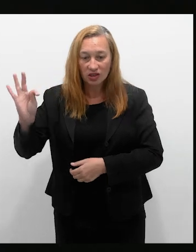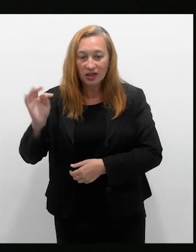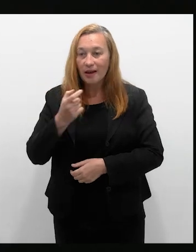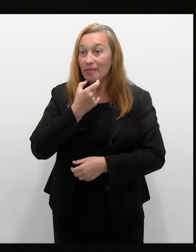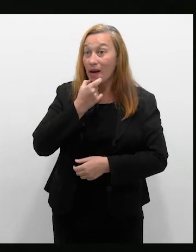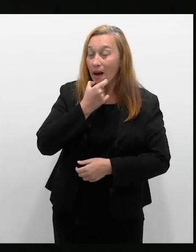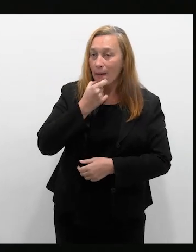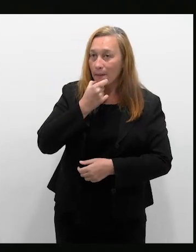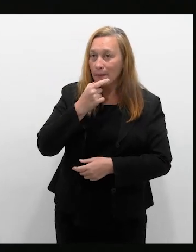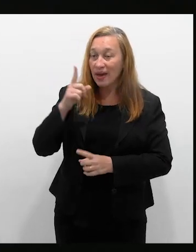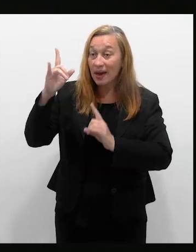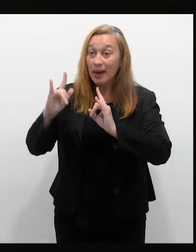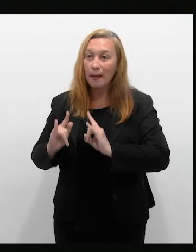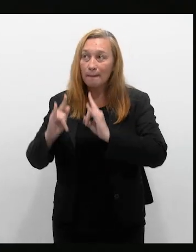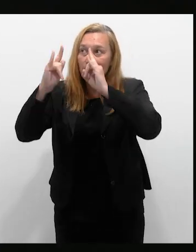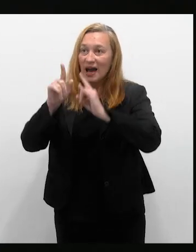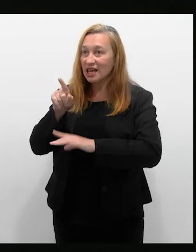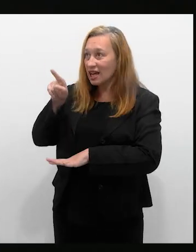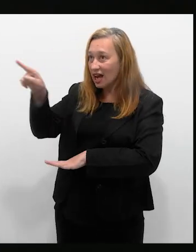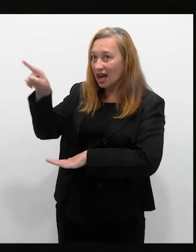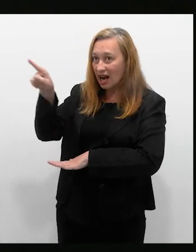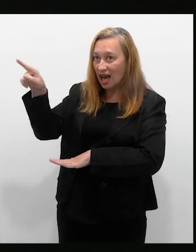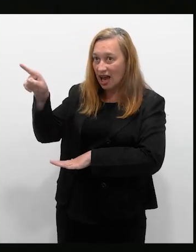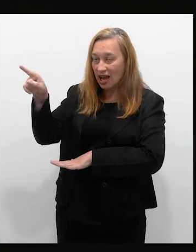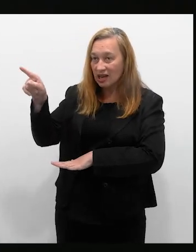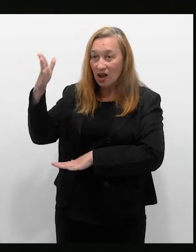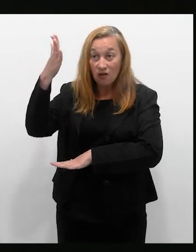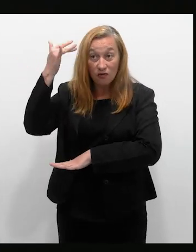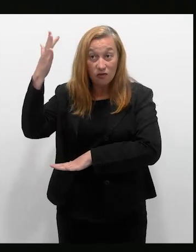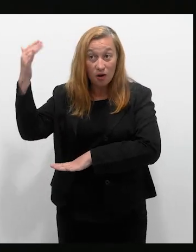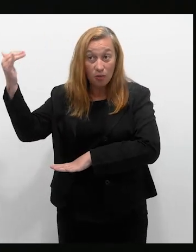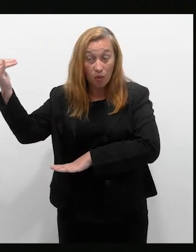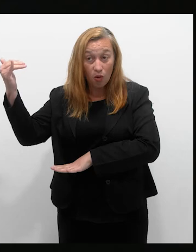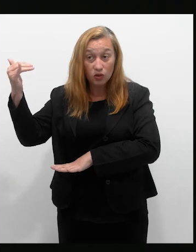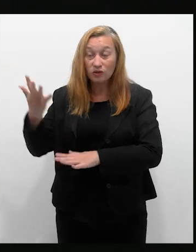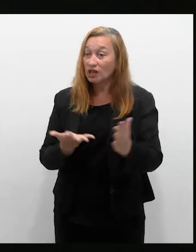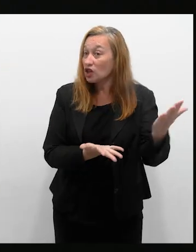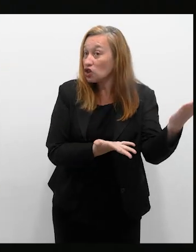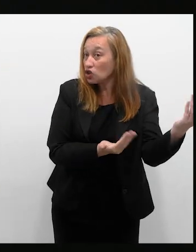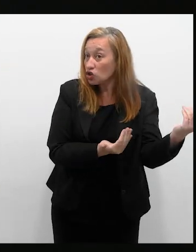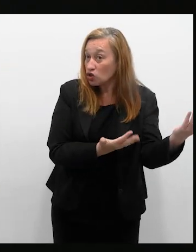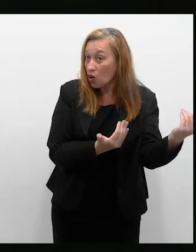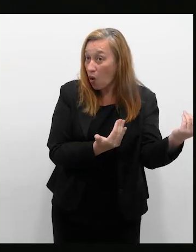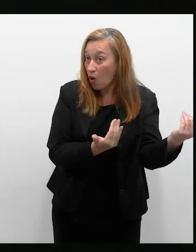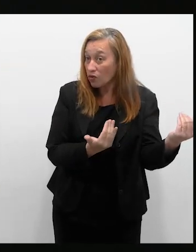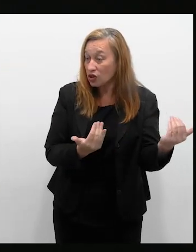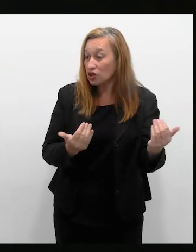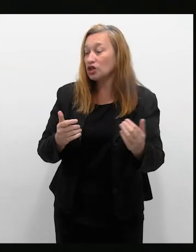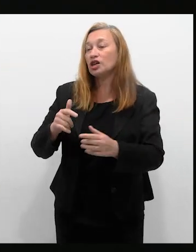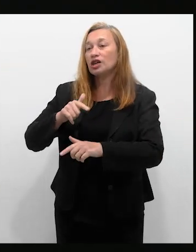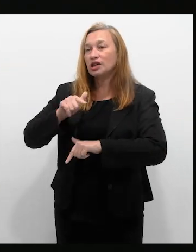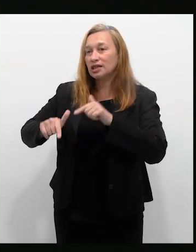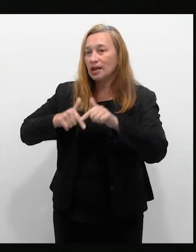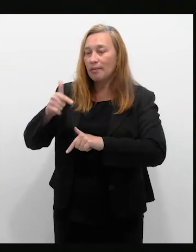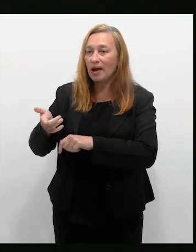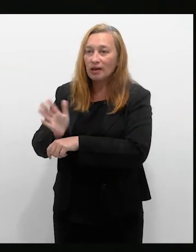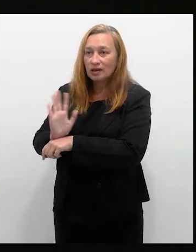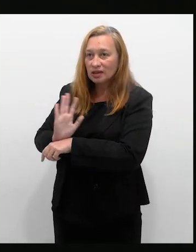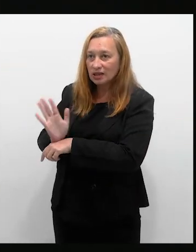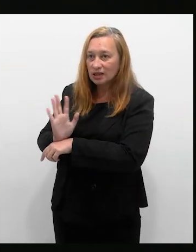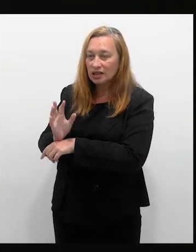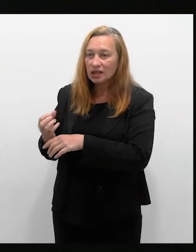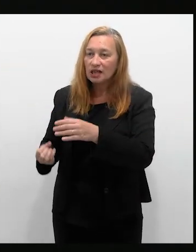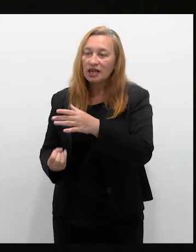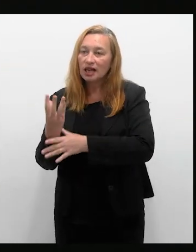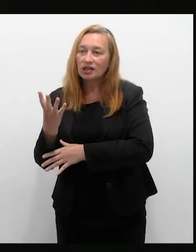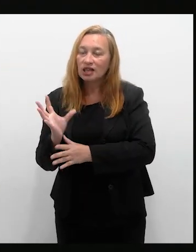em Paris, na Universidade Sorbonne Nouville, que reunirá jovens cineastas, educadores e realizadores